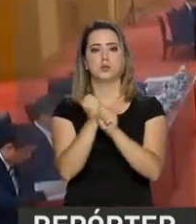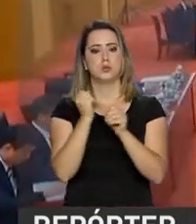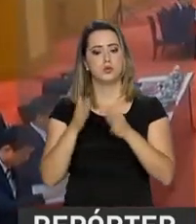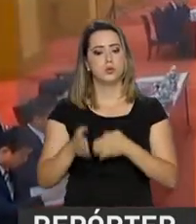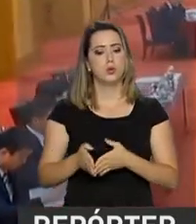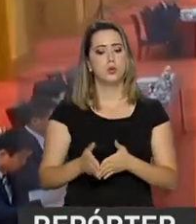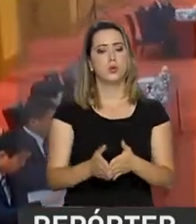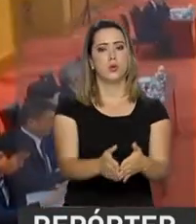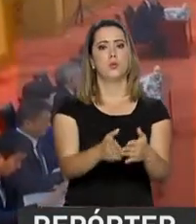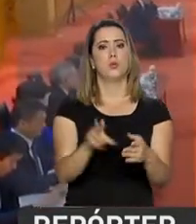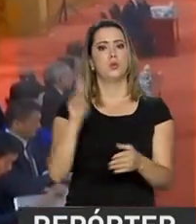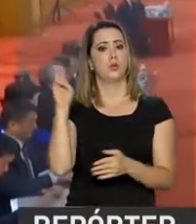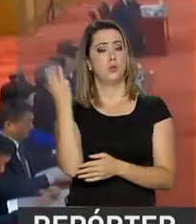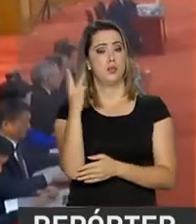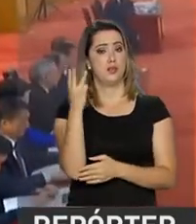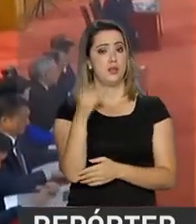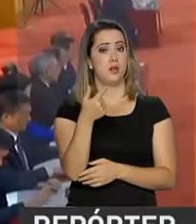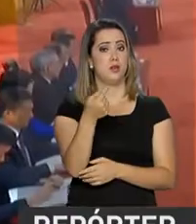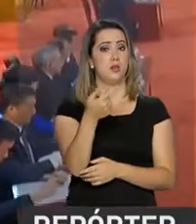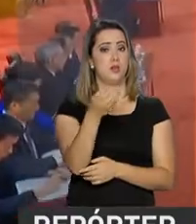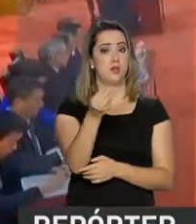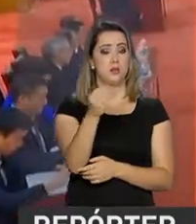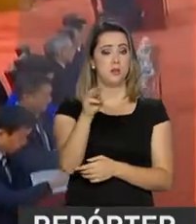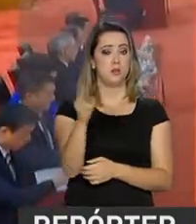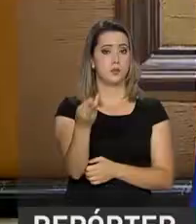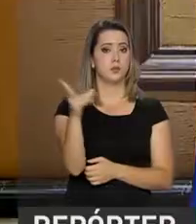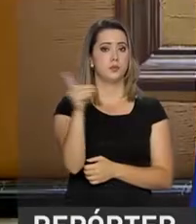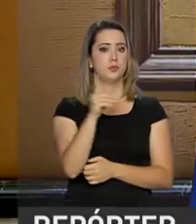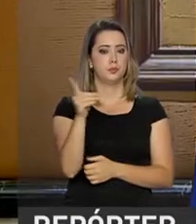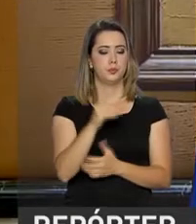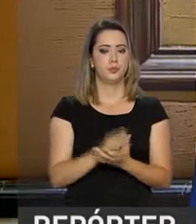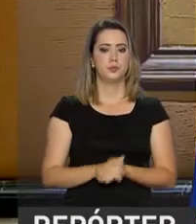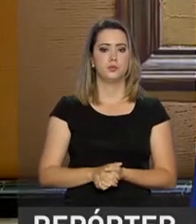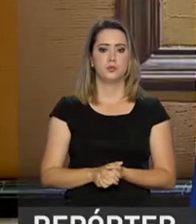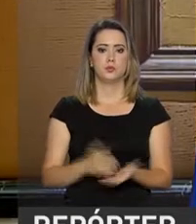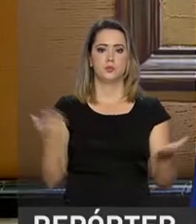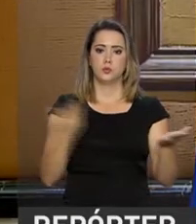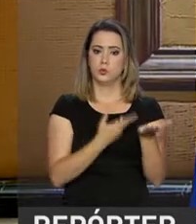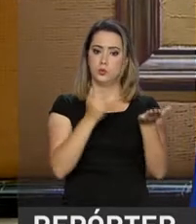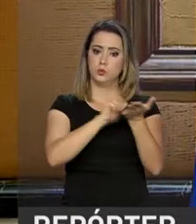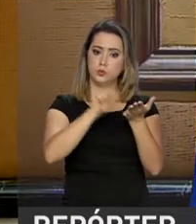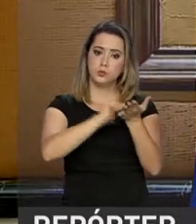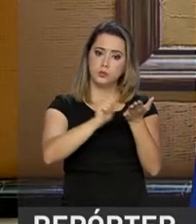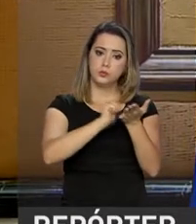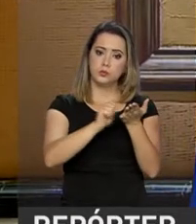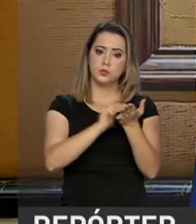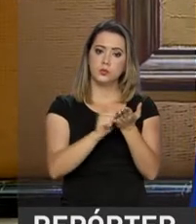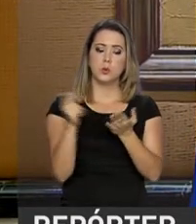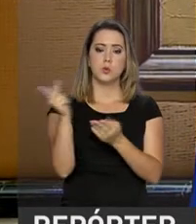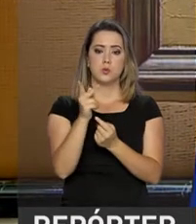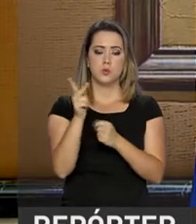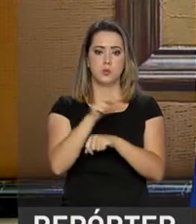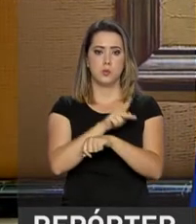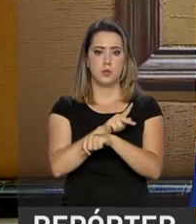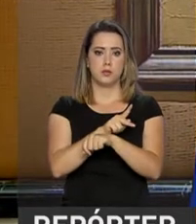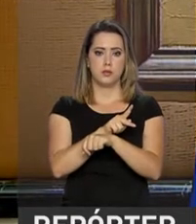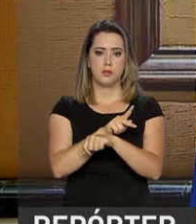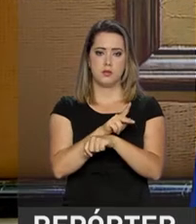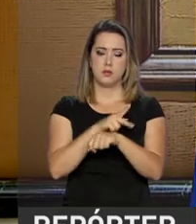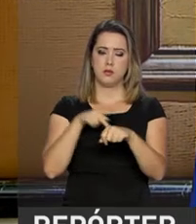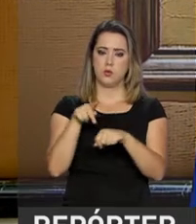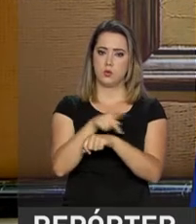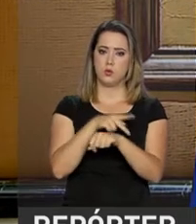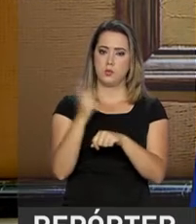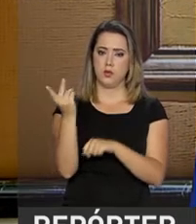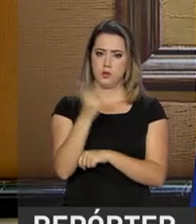no valor de 700 milhões de dólares foi assinado hoje na presença dos presidentes da do brasil e da